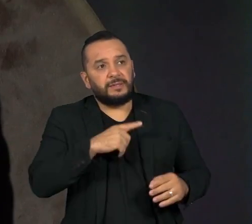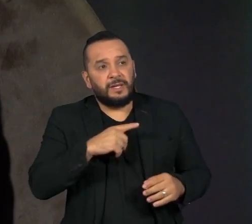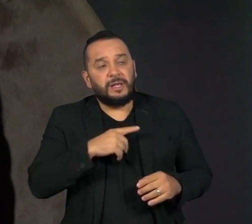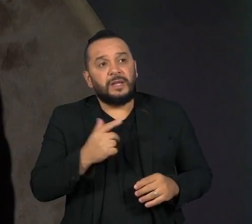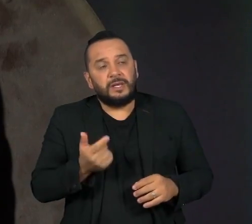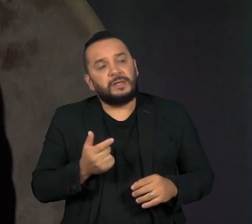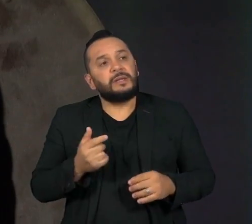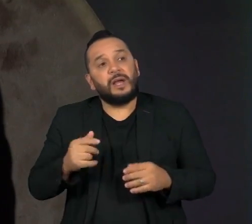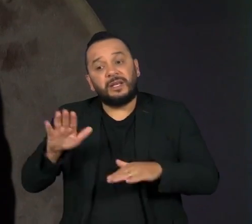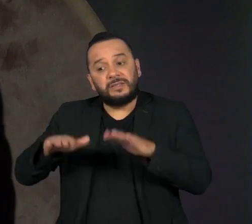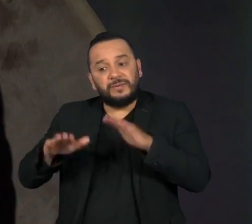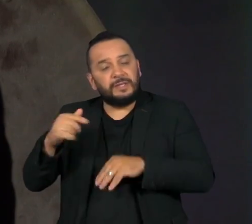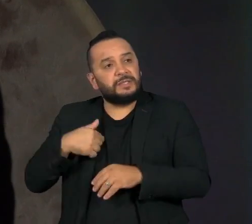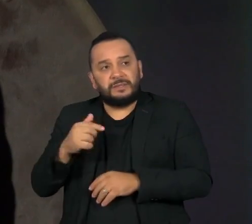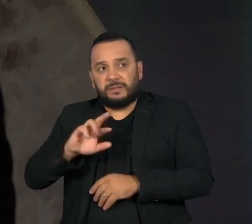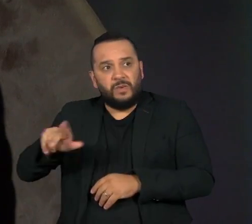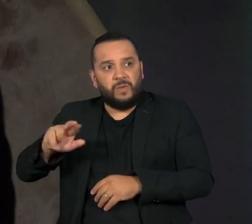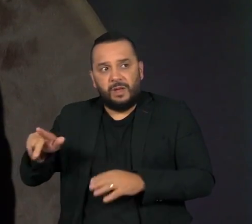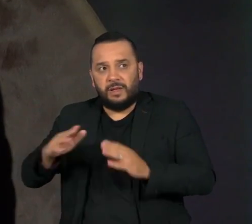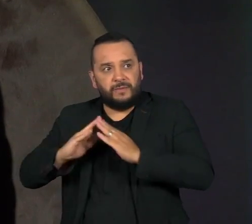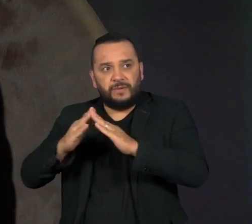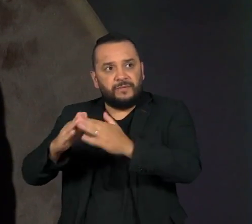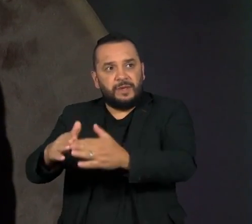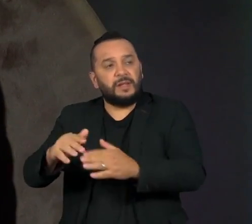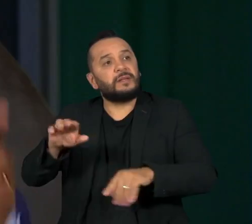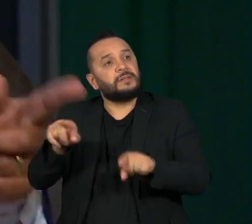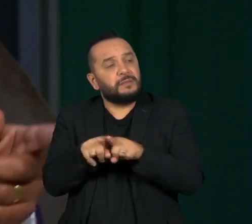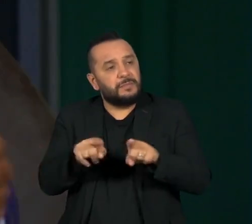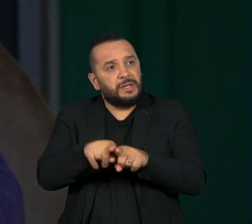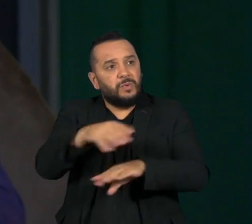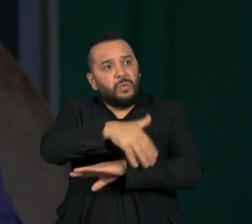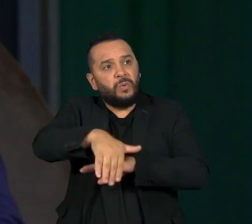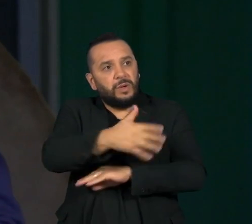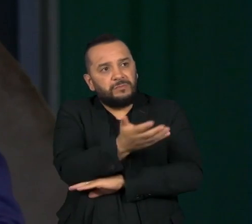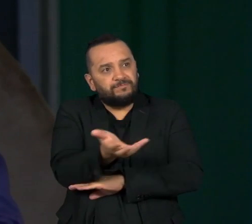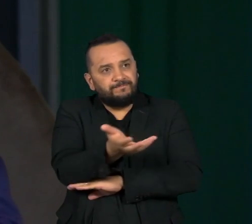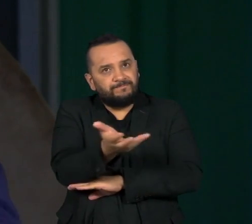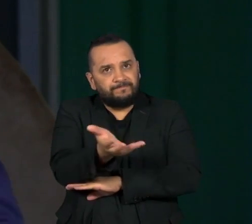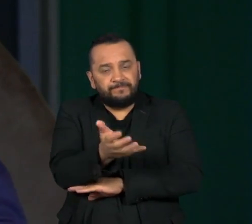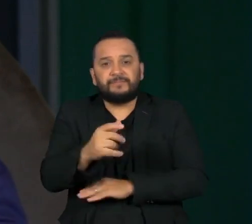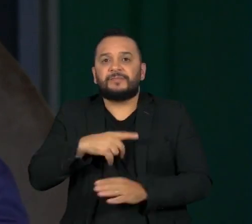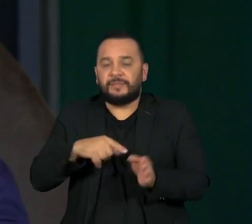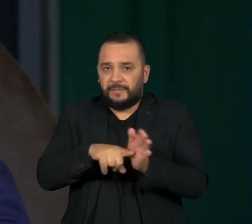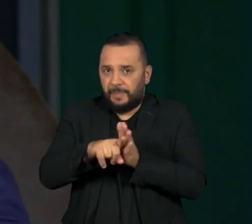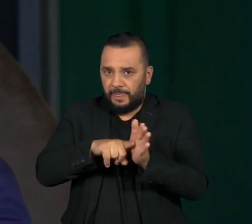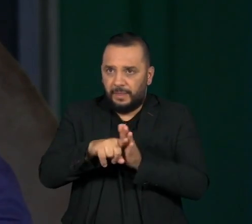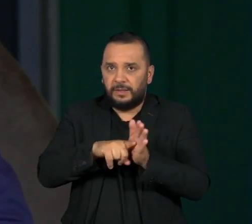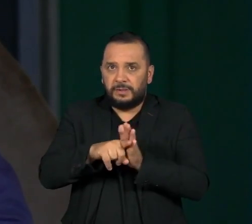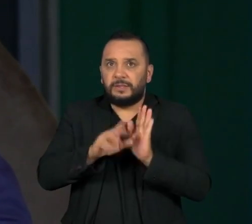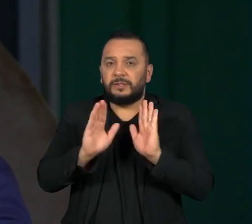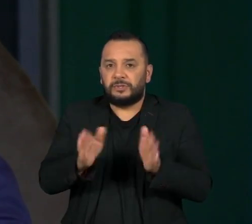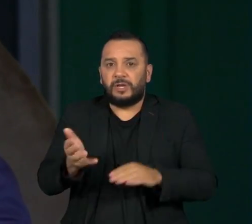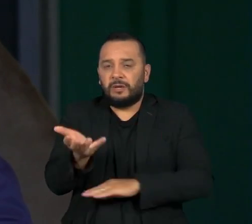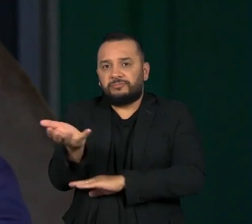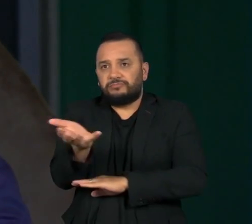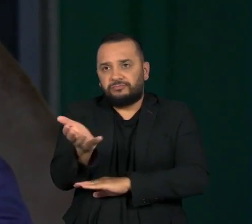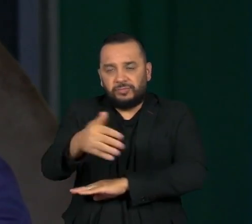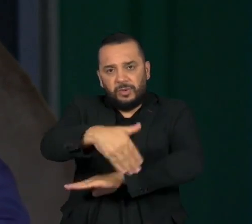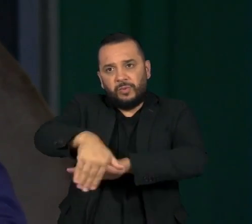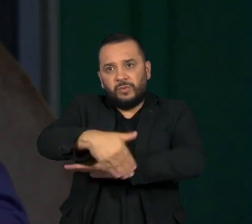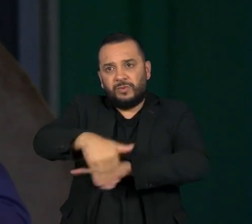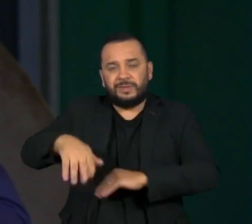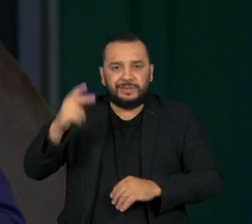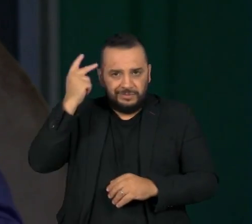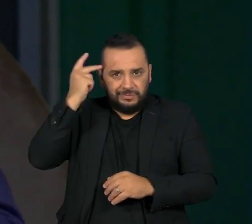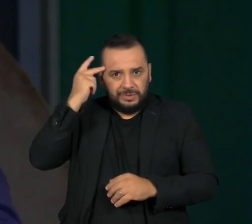expressão muito grande delas estão soltas nas ruas. Aliás, de acordo com o censo da população de rua feito pela Prefeitura de São